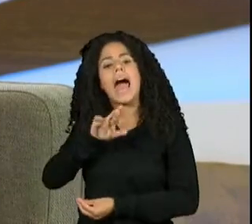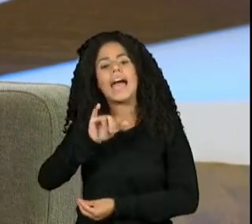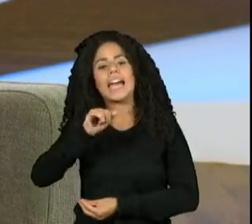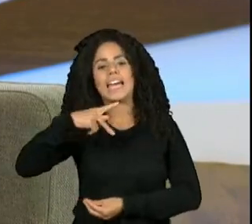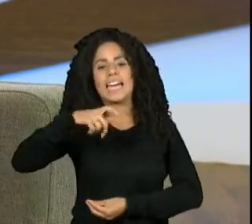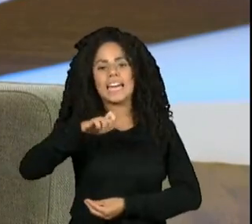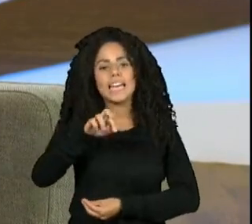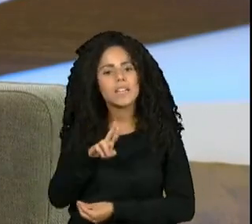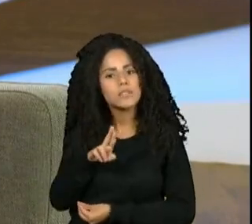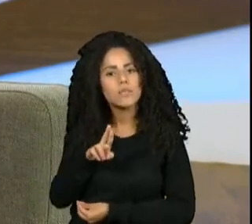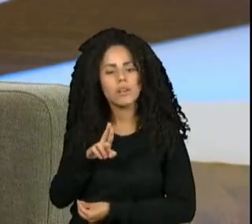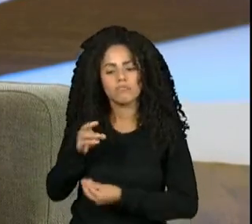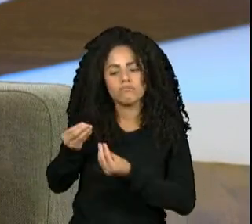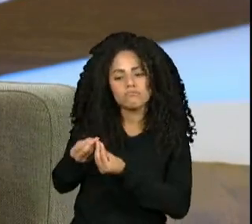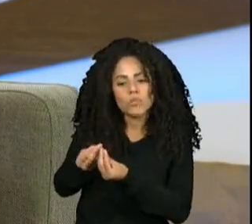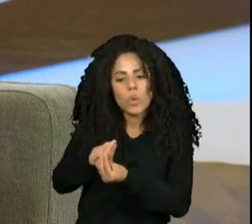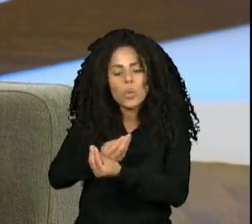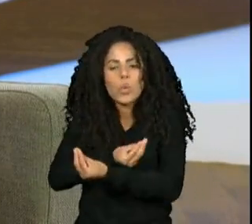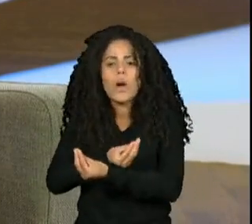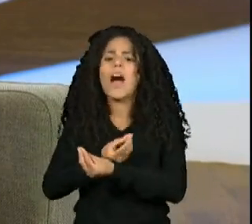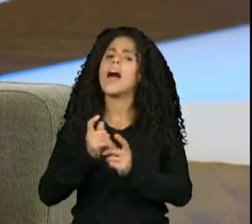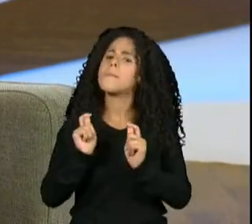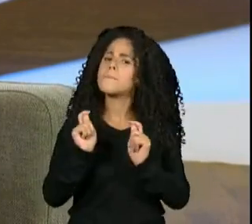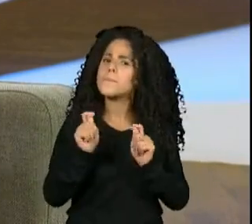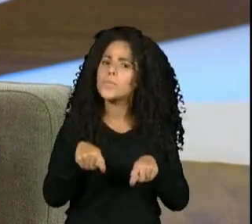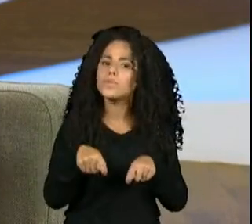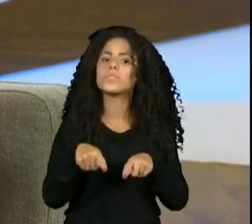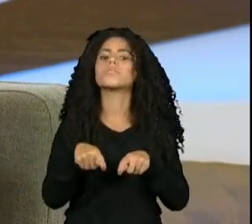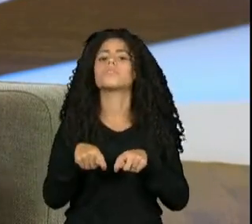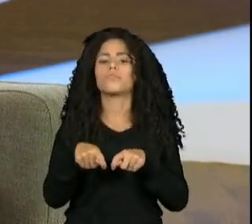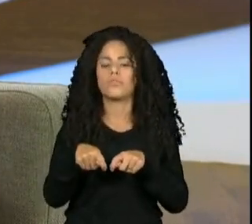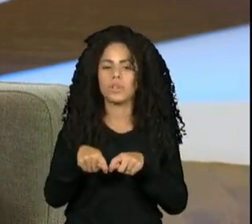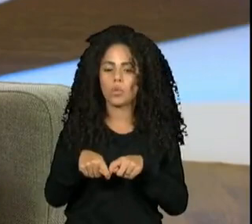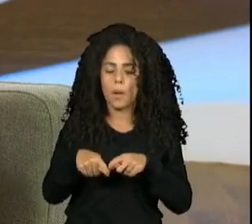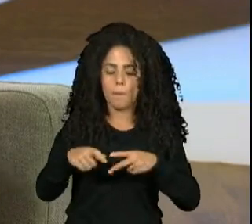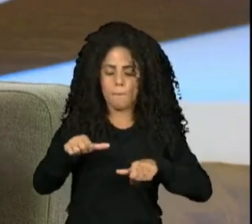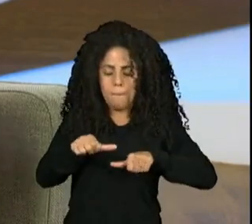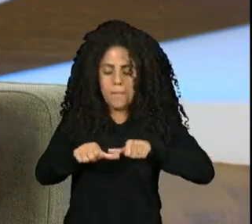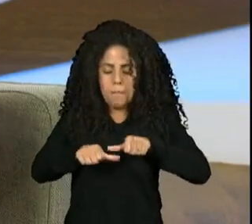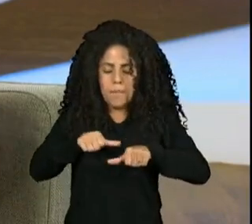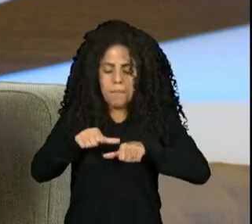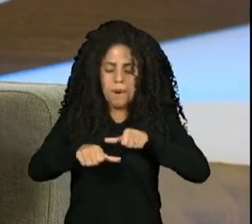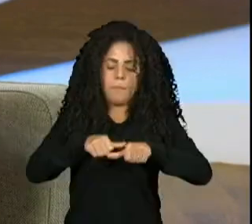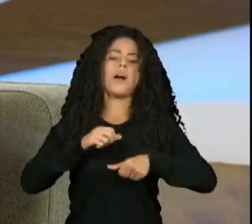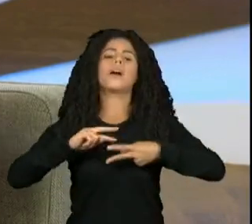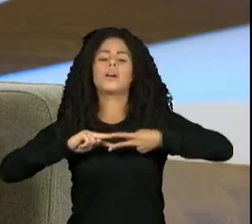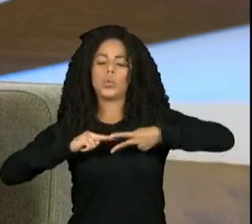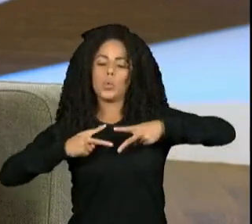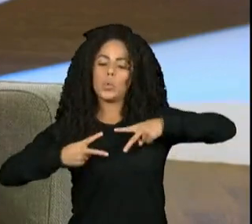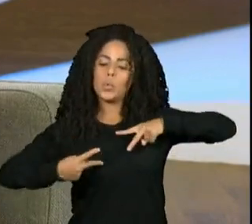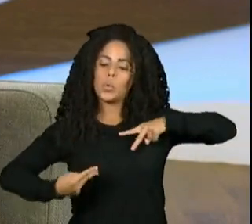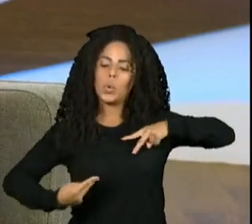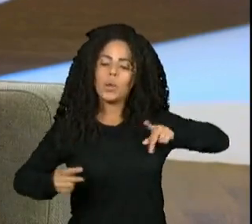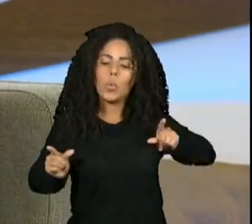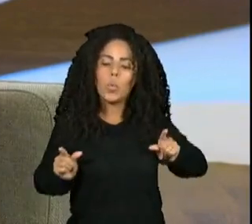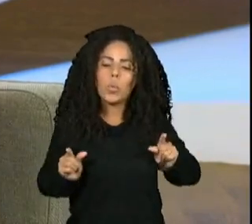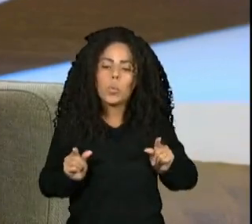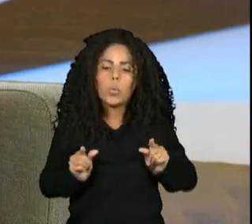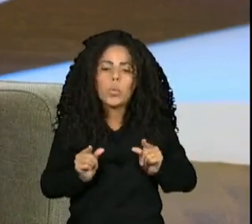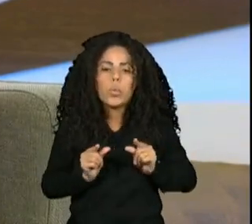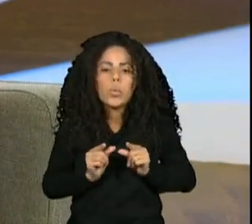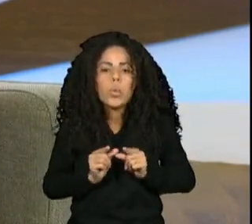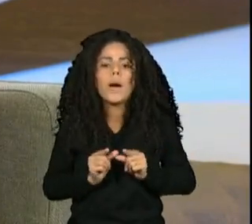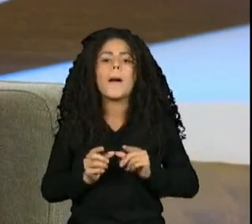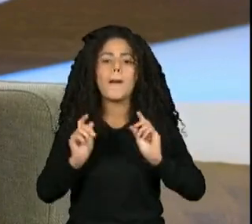que nós conseguimos fazer? A gente consegue silenciar os genes dos suínos que causam rejeição